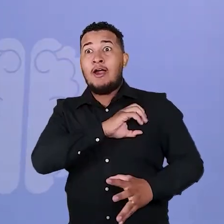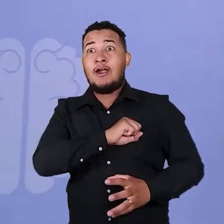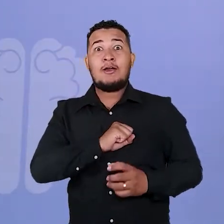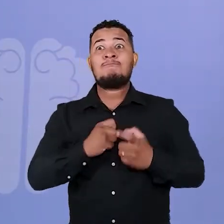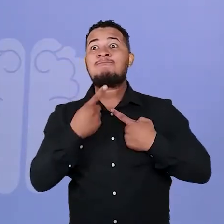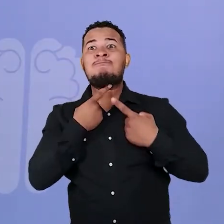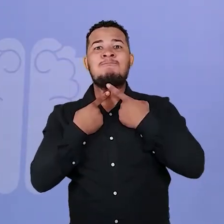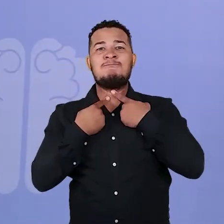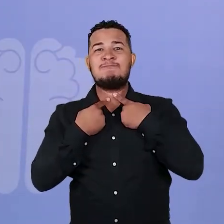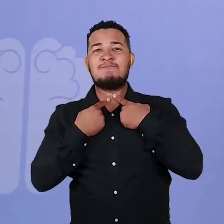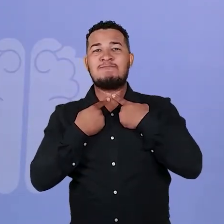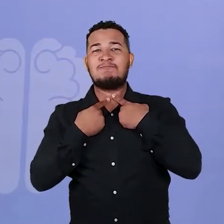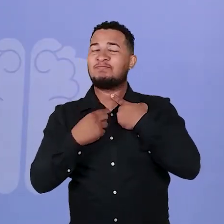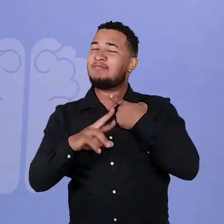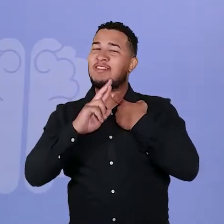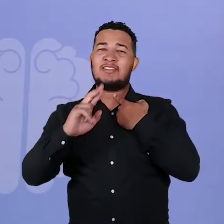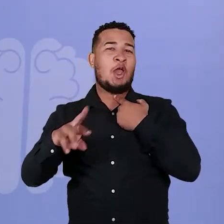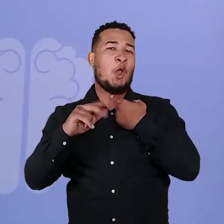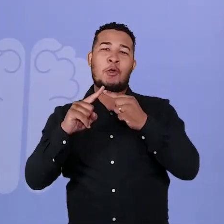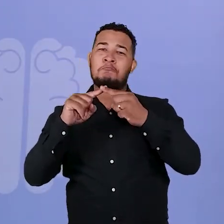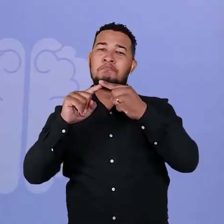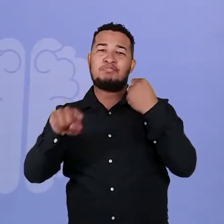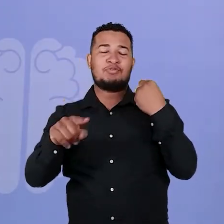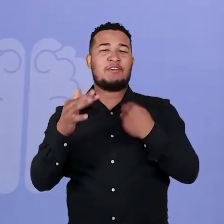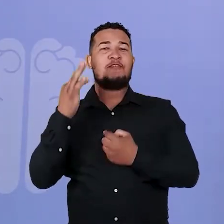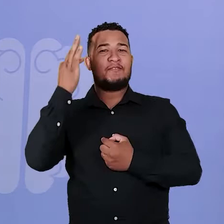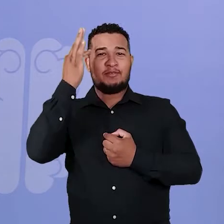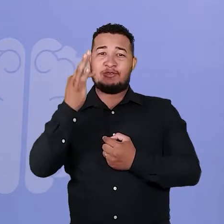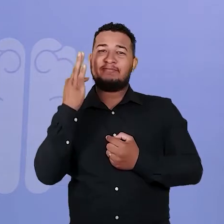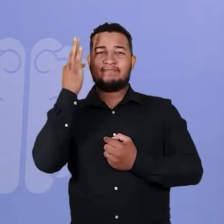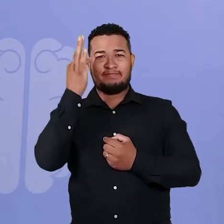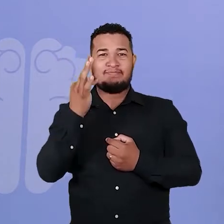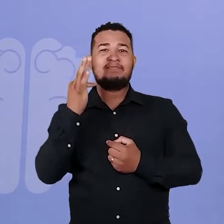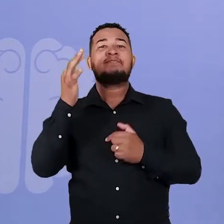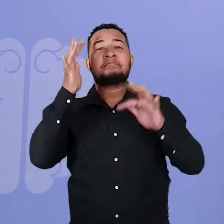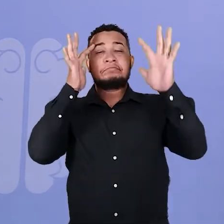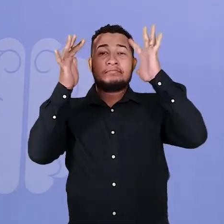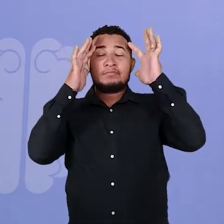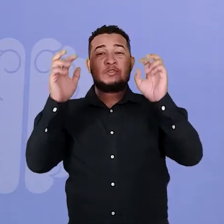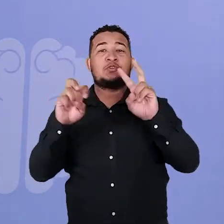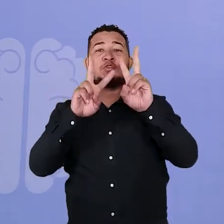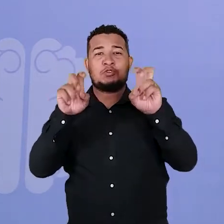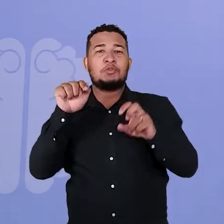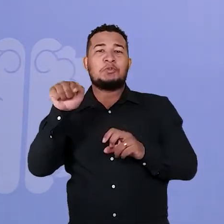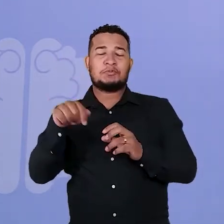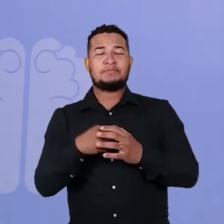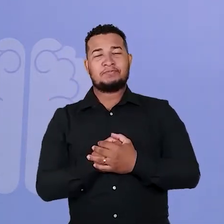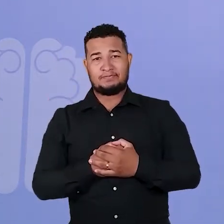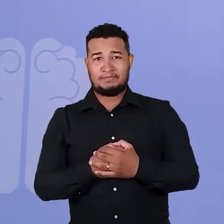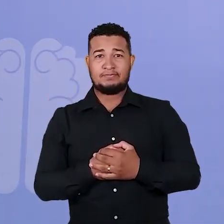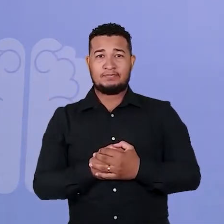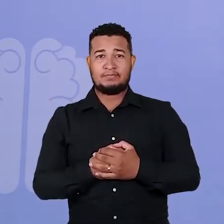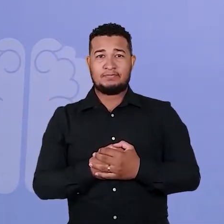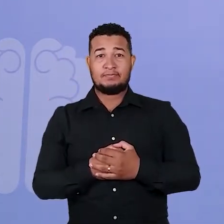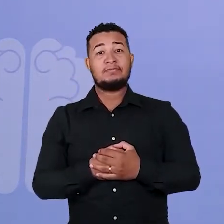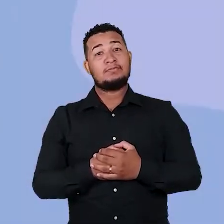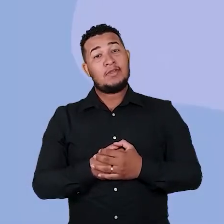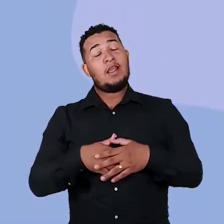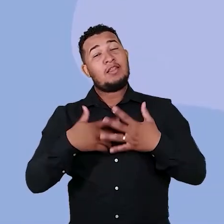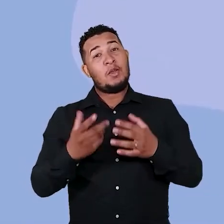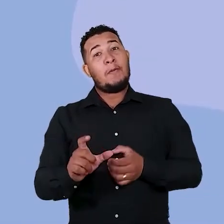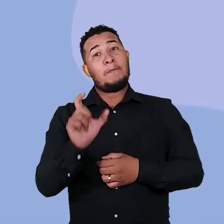Também não é a palavra que o grego utiliza para a gente pensar a experiência do